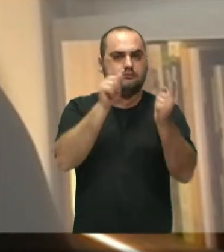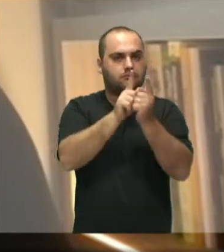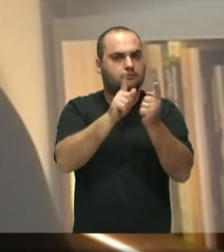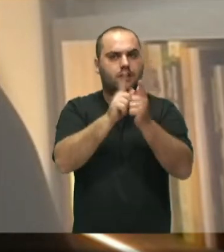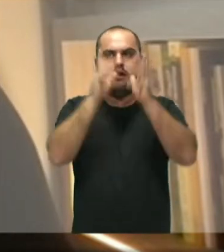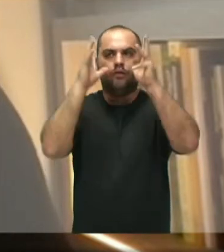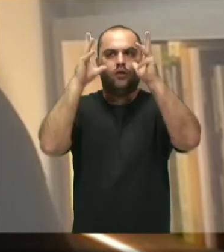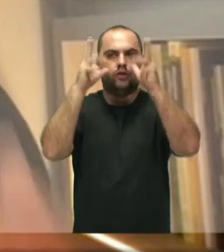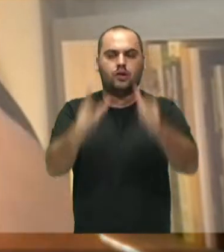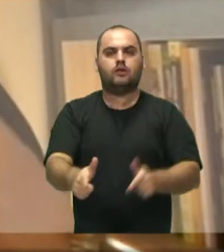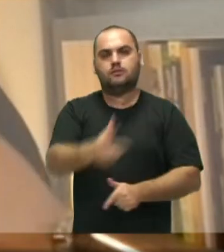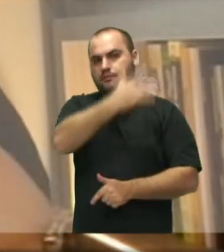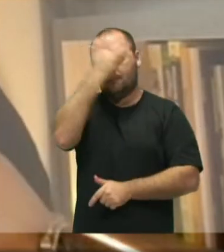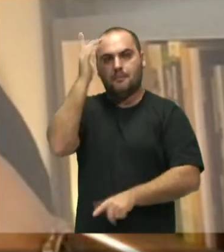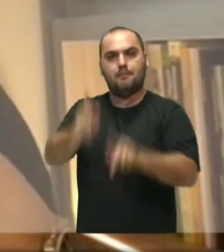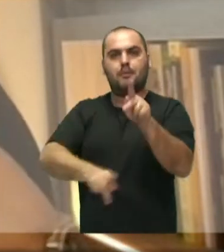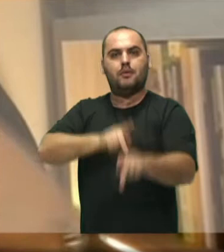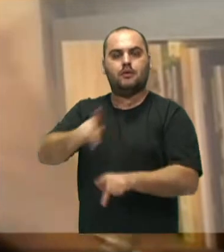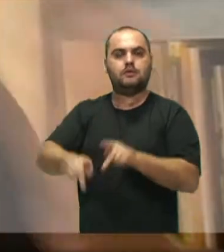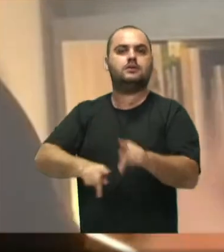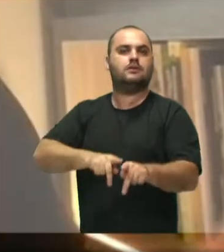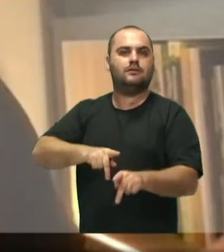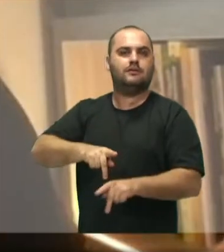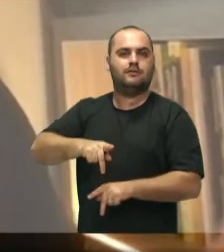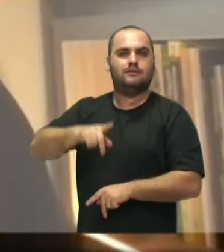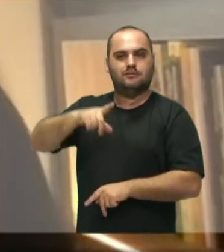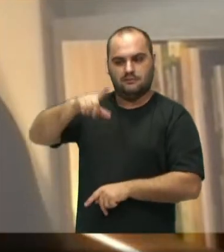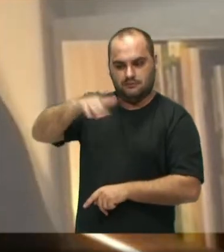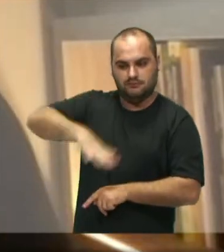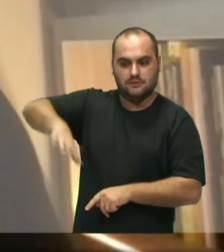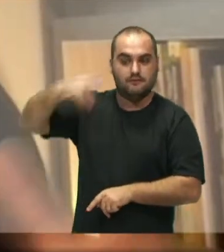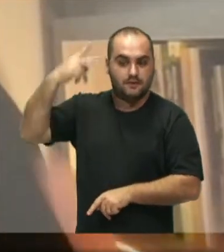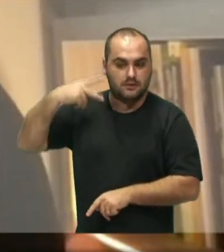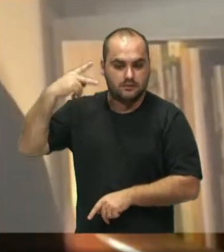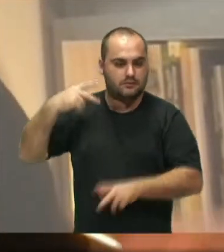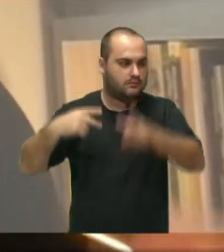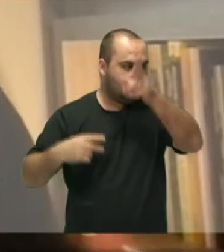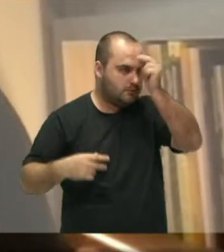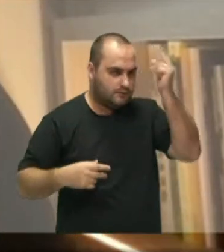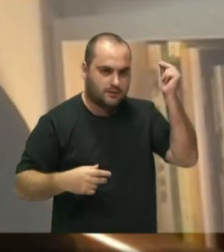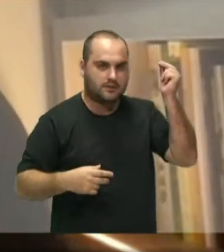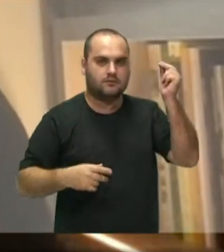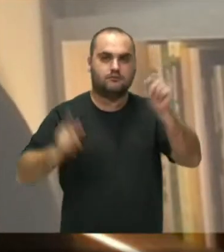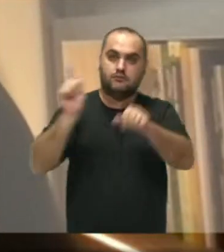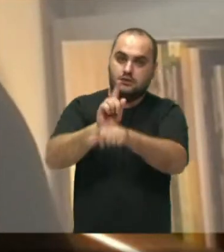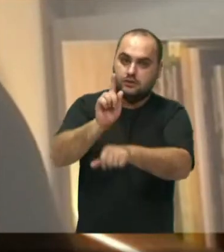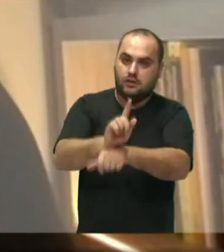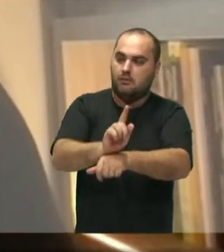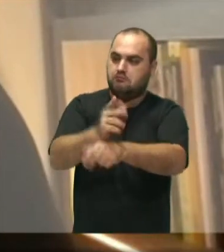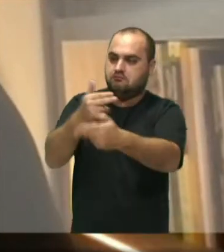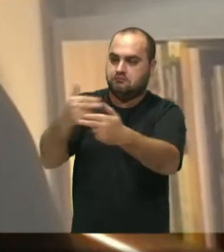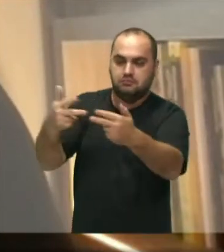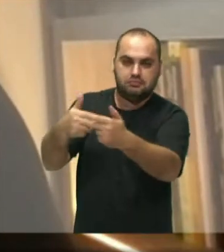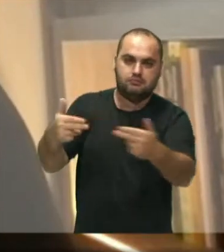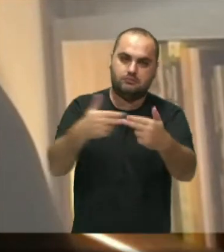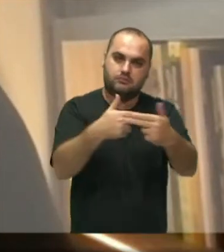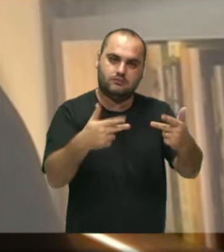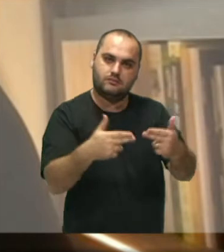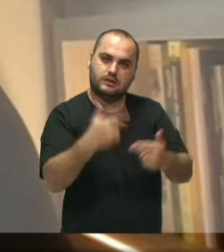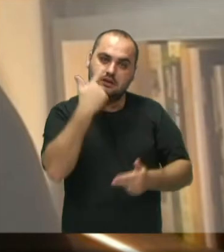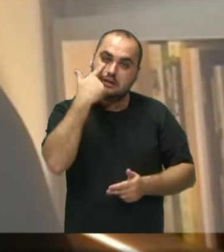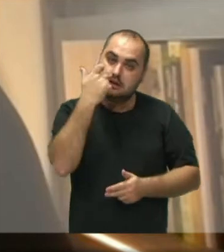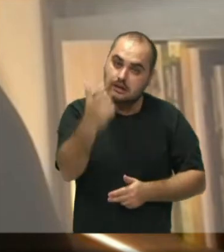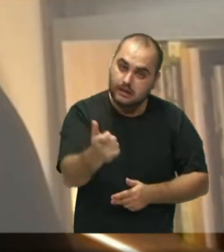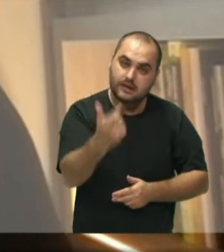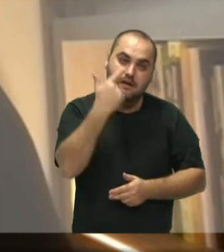expectativa da população que depositou tanto no vereador quanto no prefeito no governo na gestão a o seu